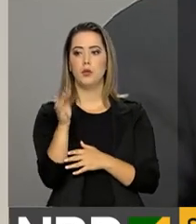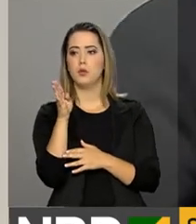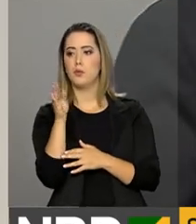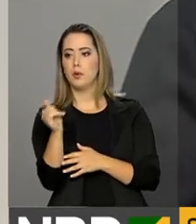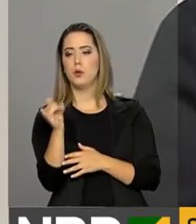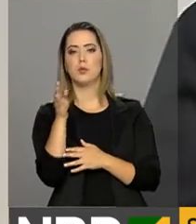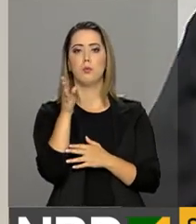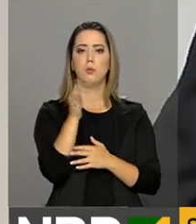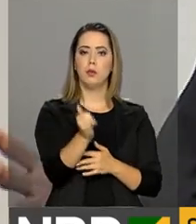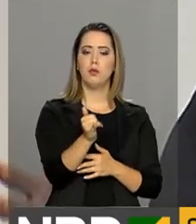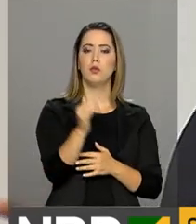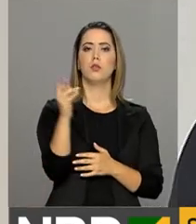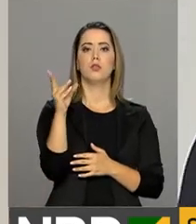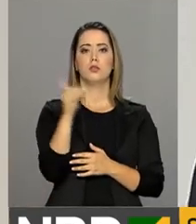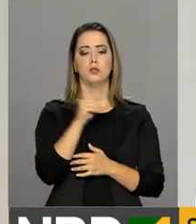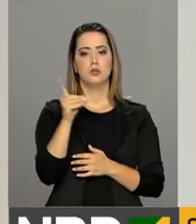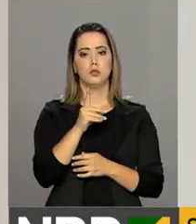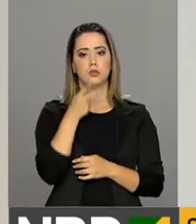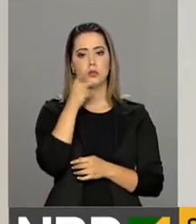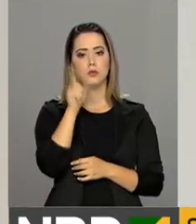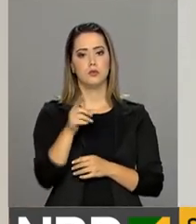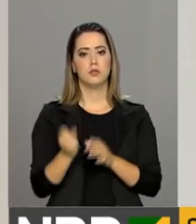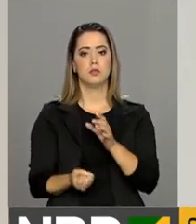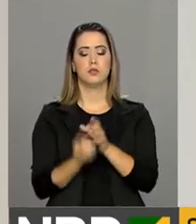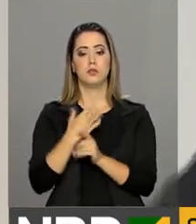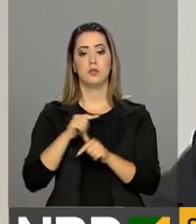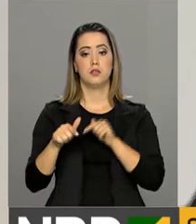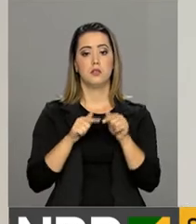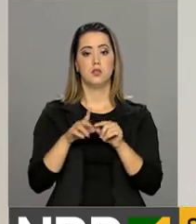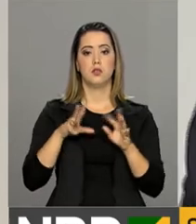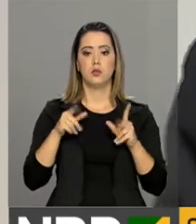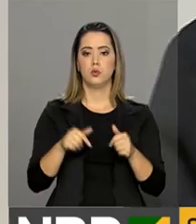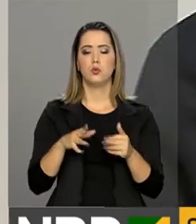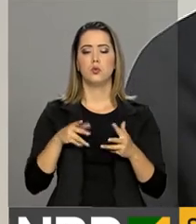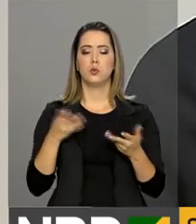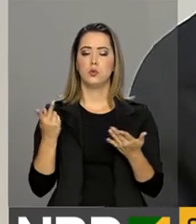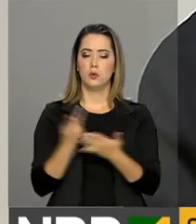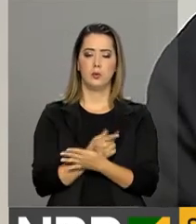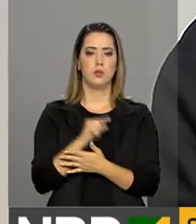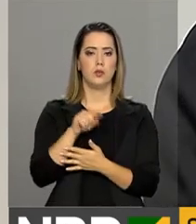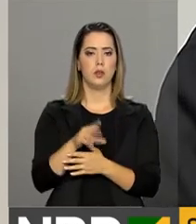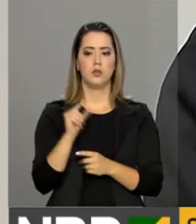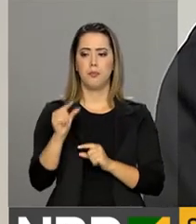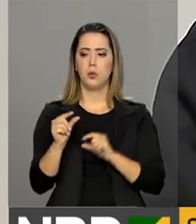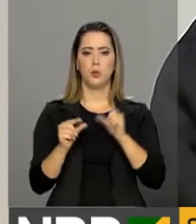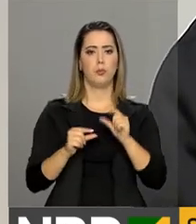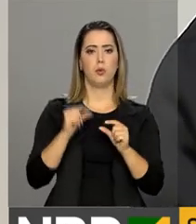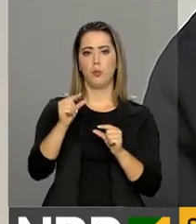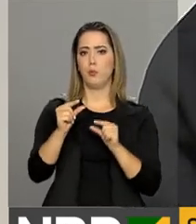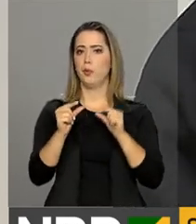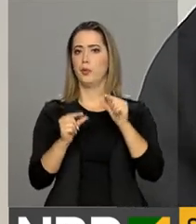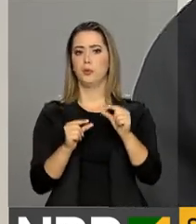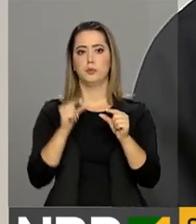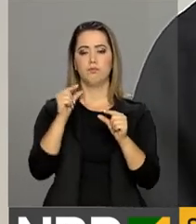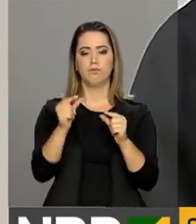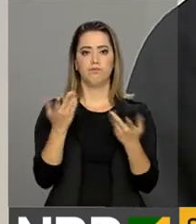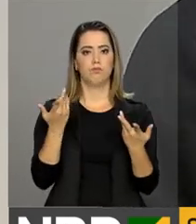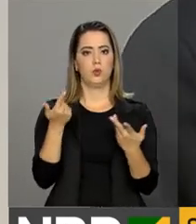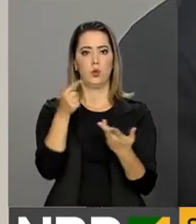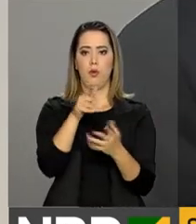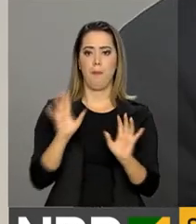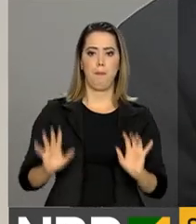quando se fala em investir fala-se emprego é claro que tudo isso é paulatino estudo vem pouco a pouco isso vem não vê